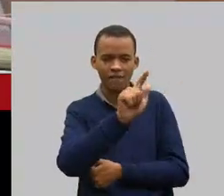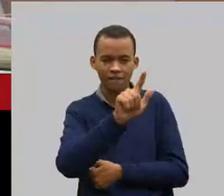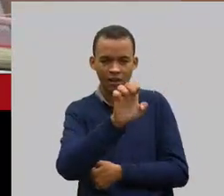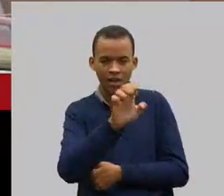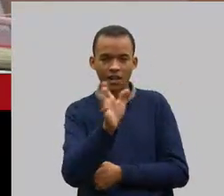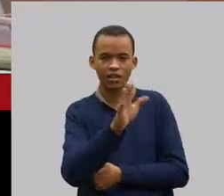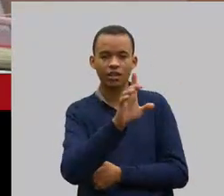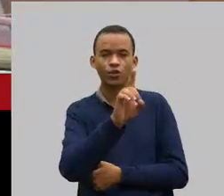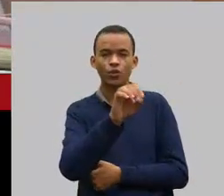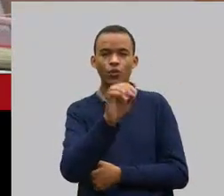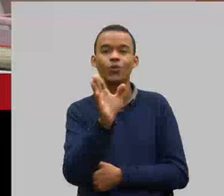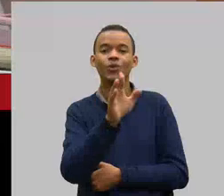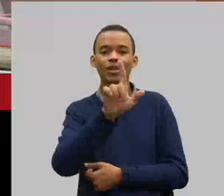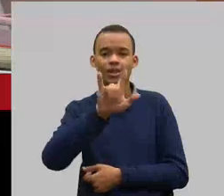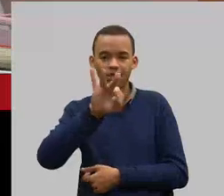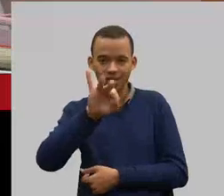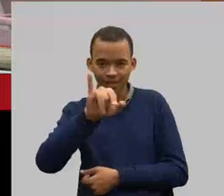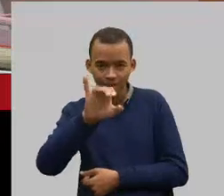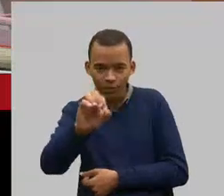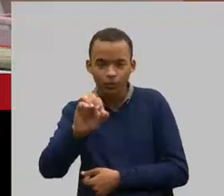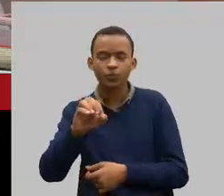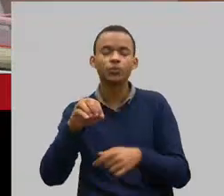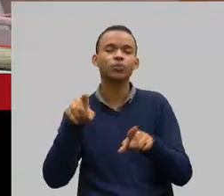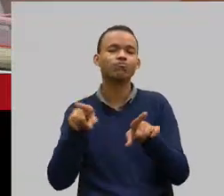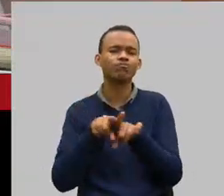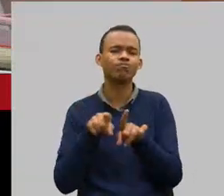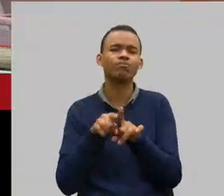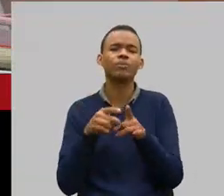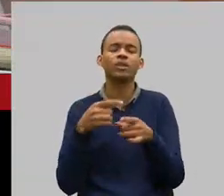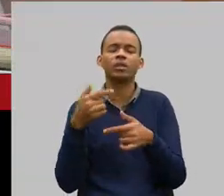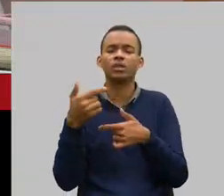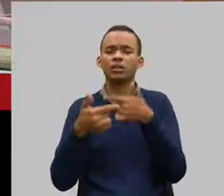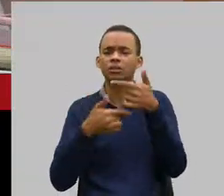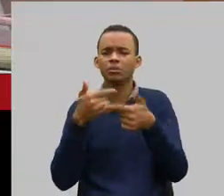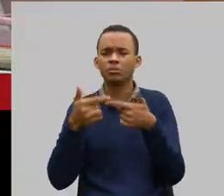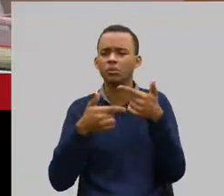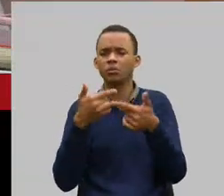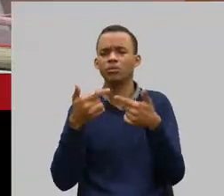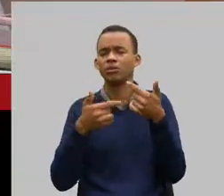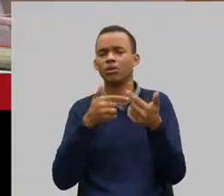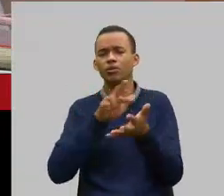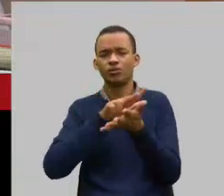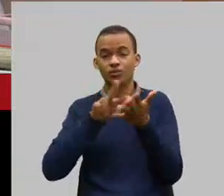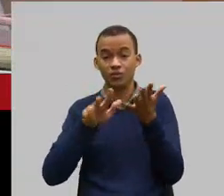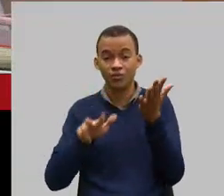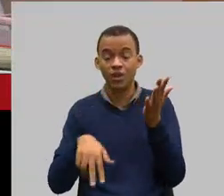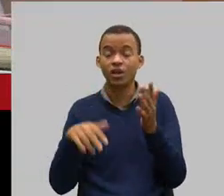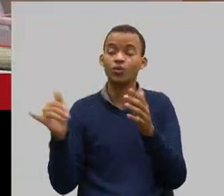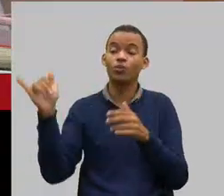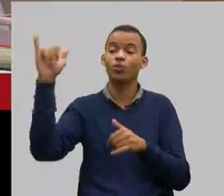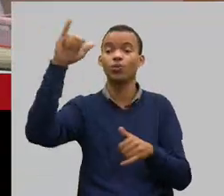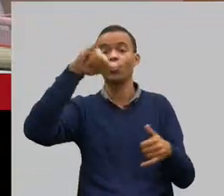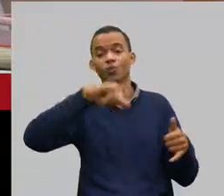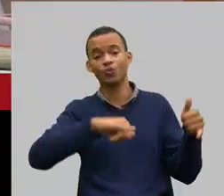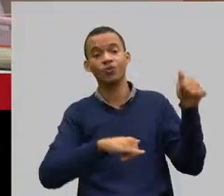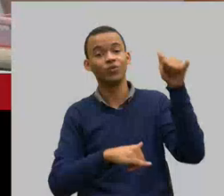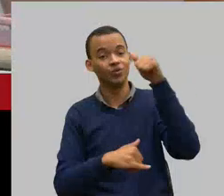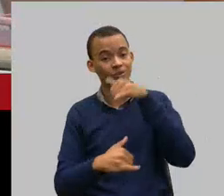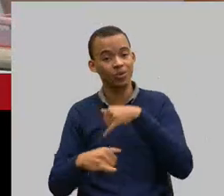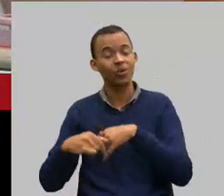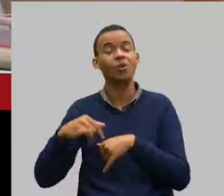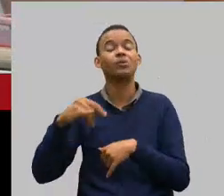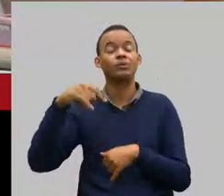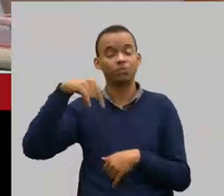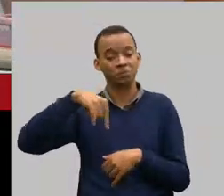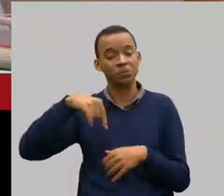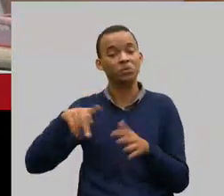não só de rodovias para escoamento de dos produtos mas também cinco voos regionais que voltou a ter em